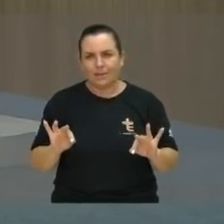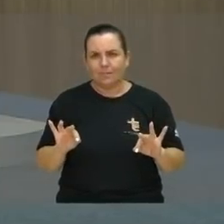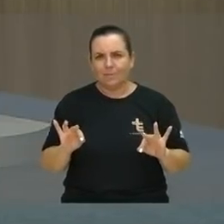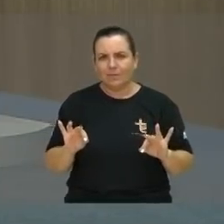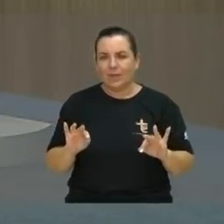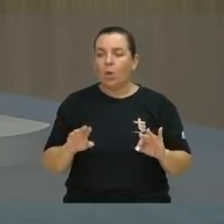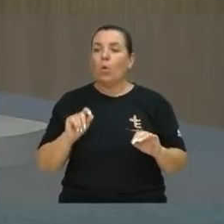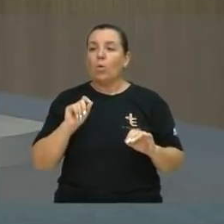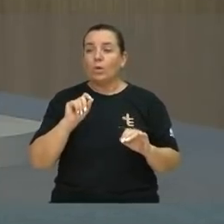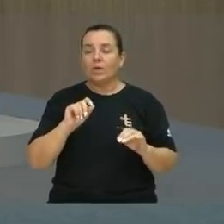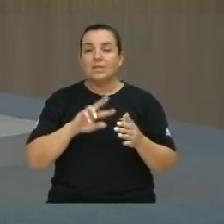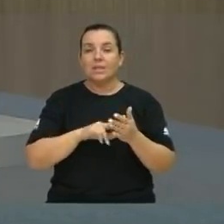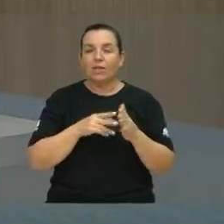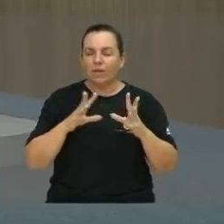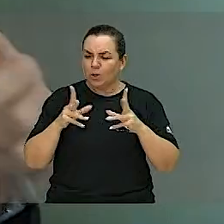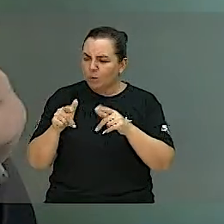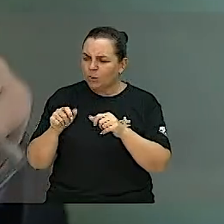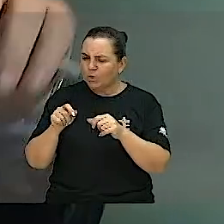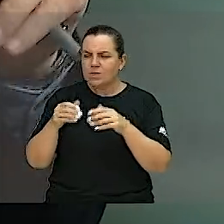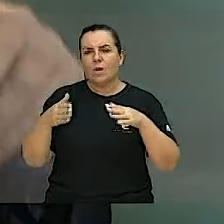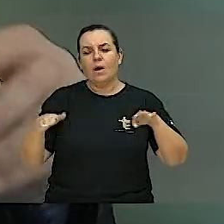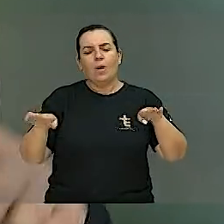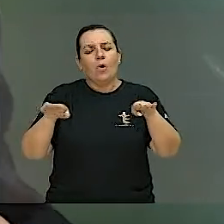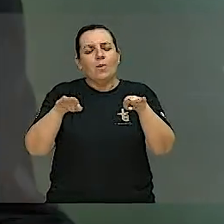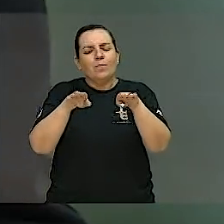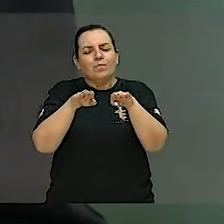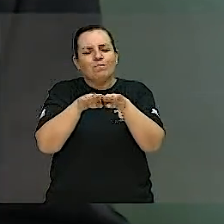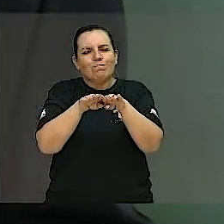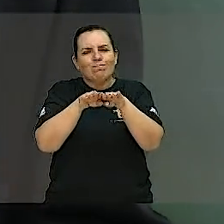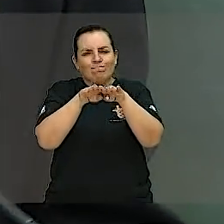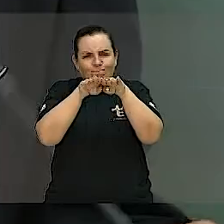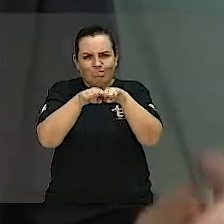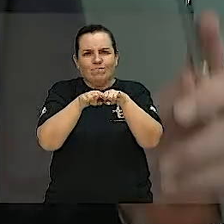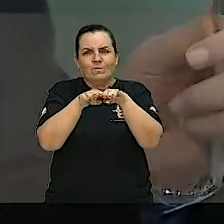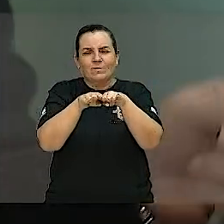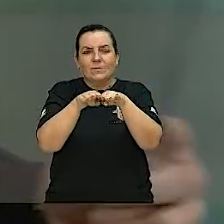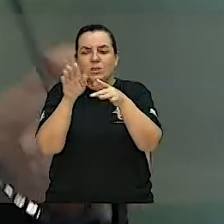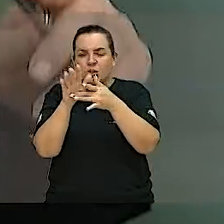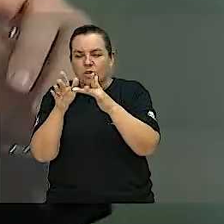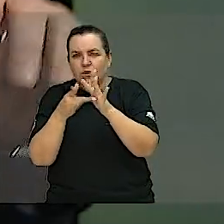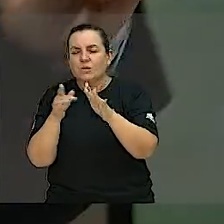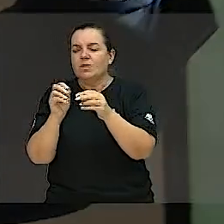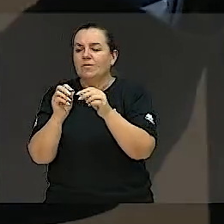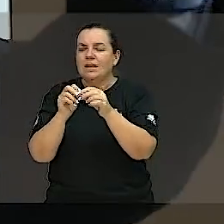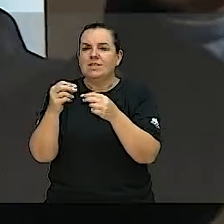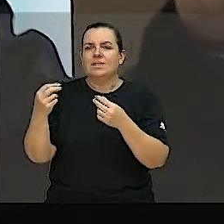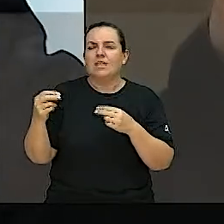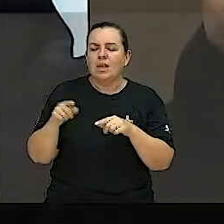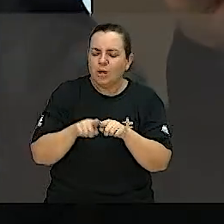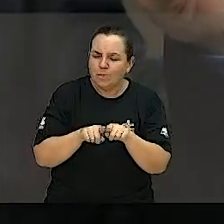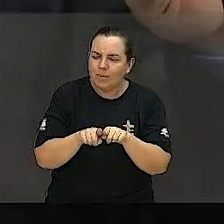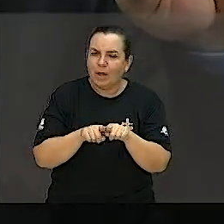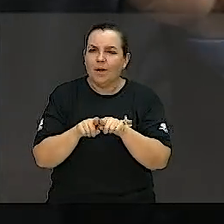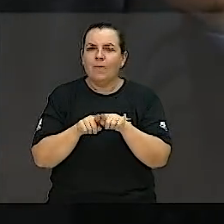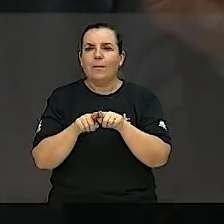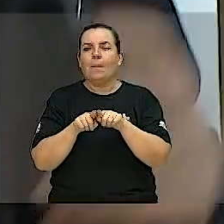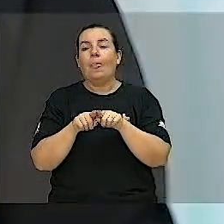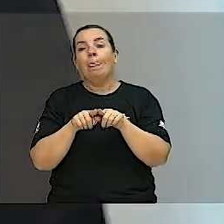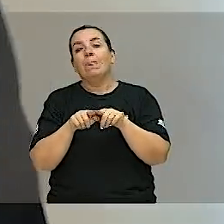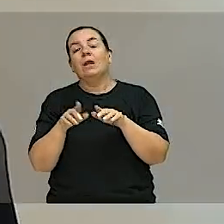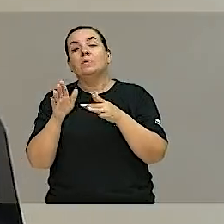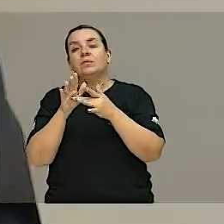que a fraternidade amorosa jesus que se faz irmão e ele os